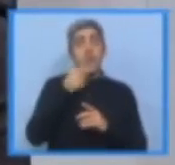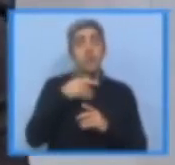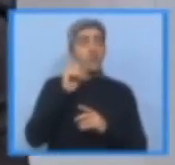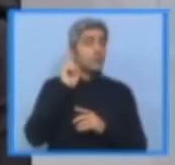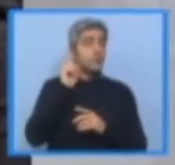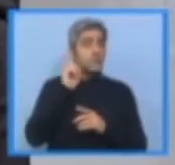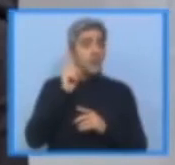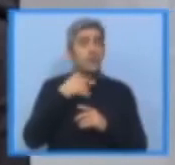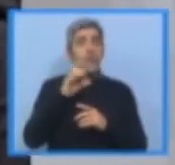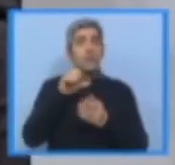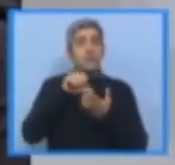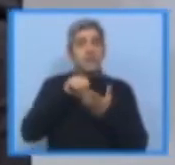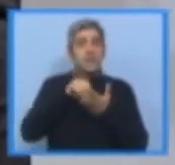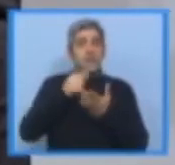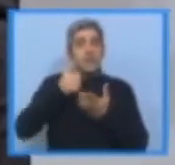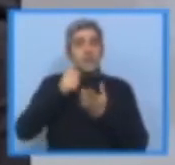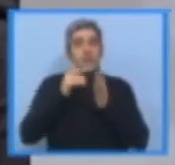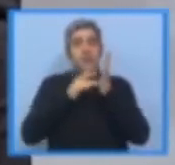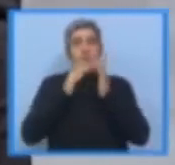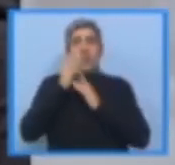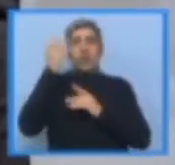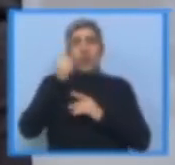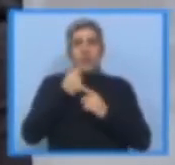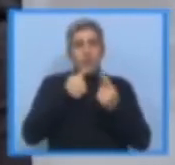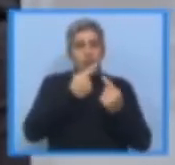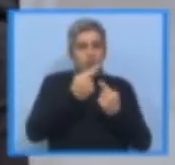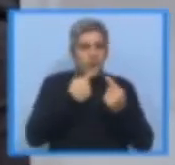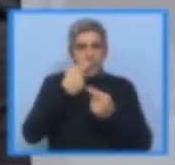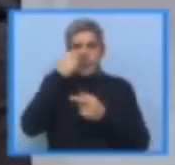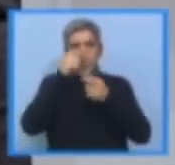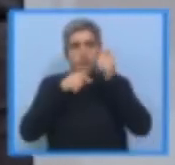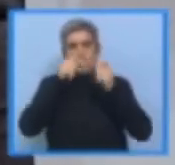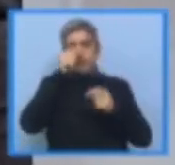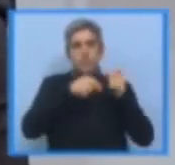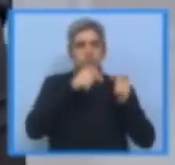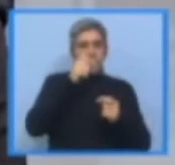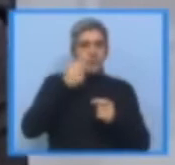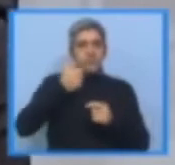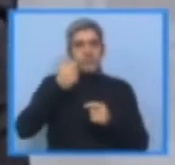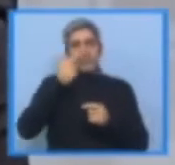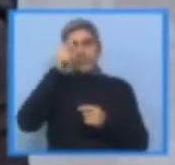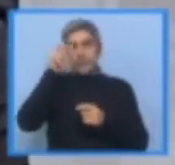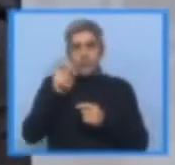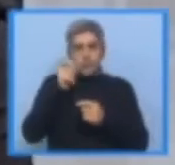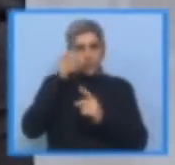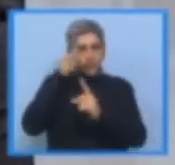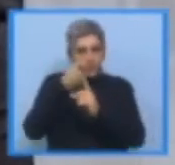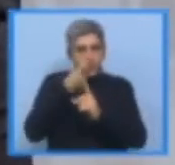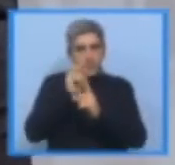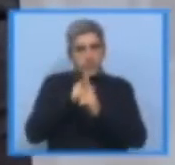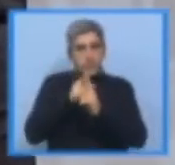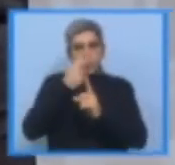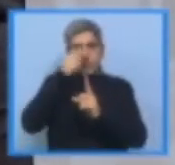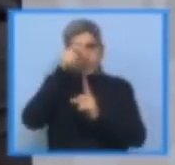mais importante e mais central Jesus trouxe para o diálogo da humanidade foi a centralidade da pessoa. Não é? O caminho da Igreja é